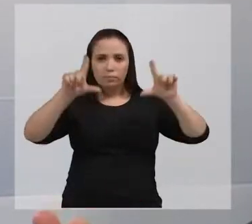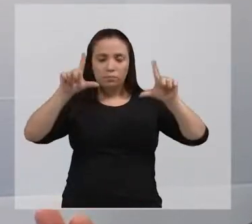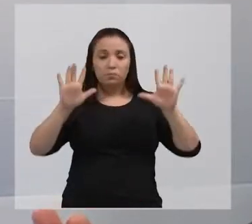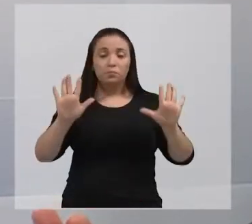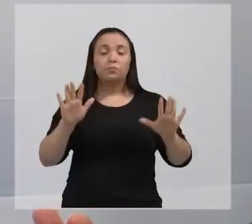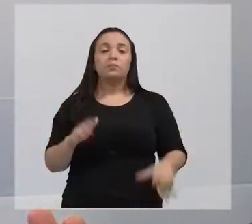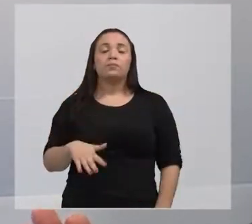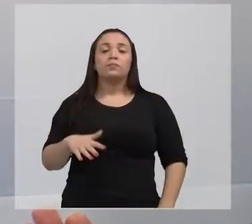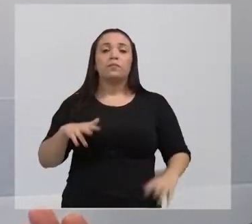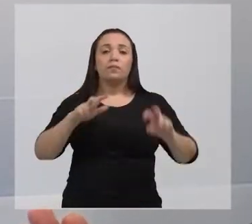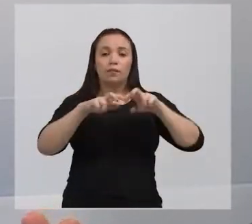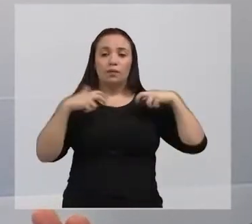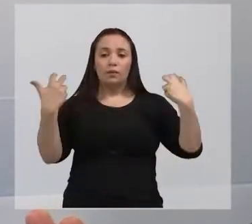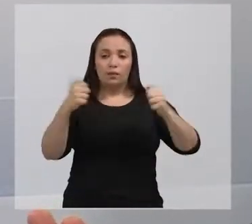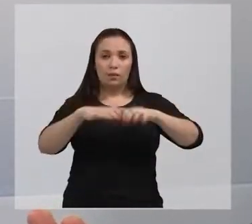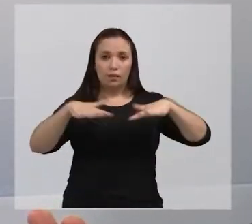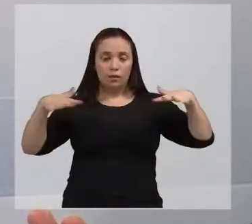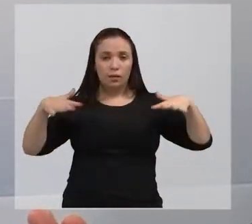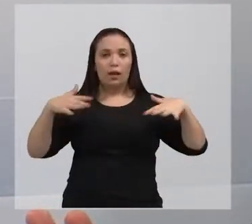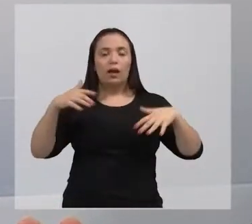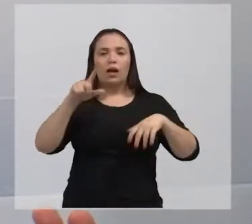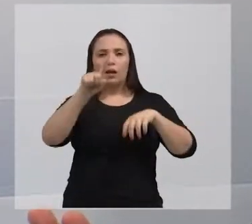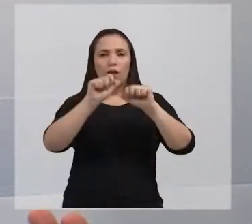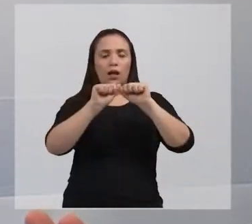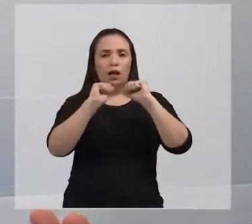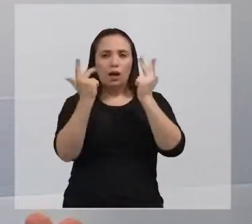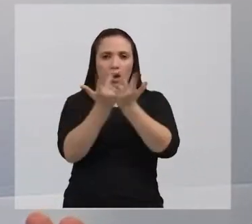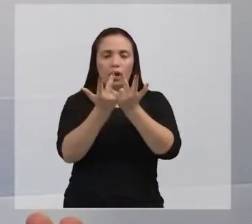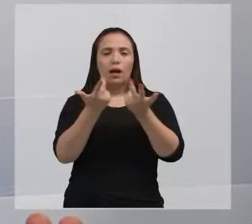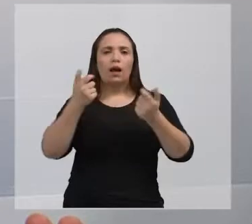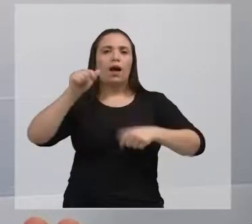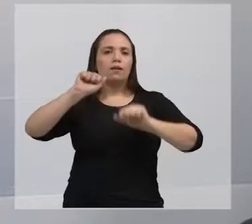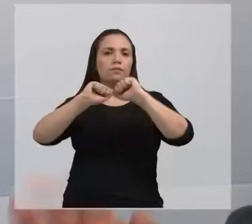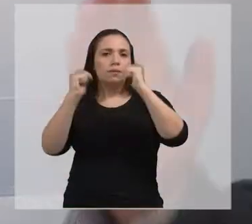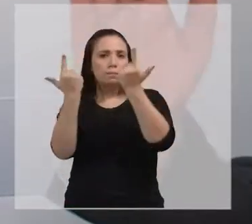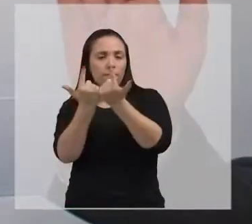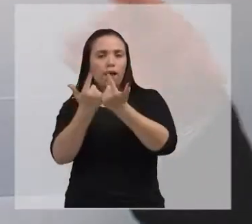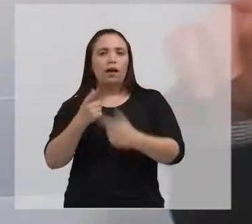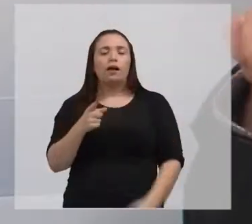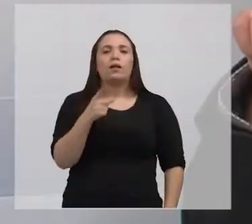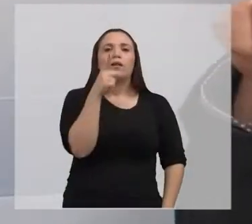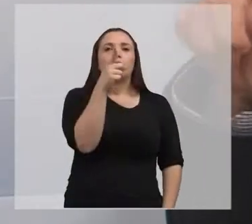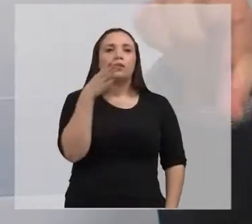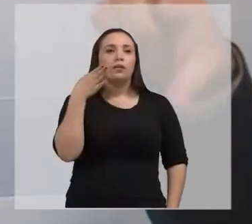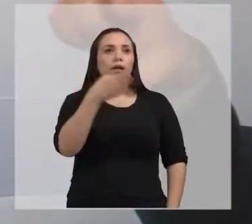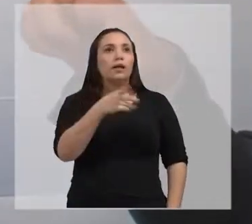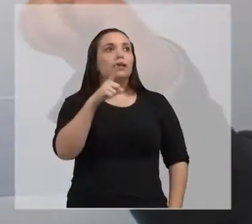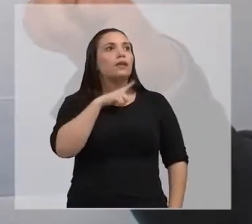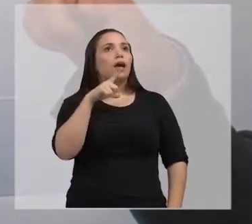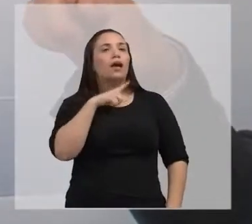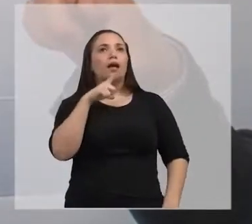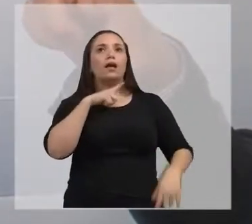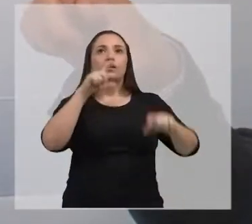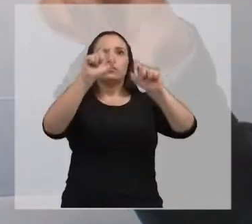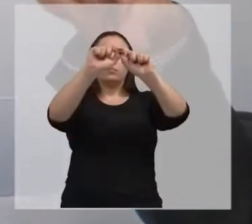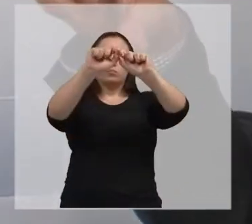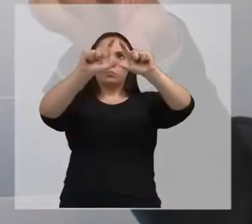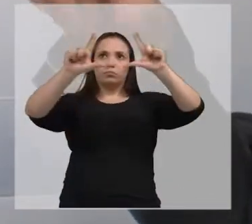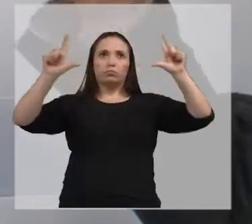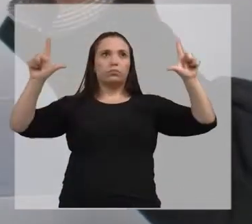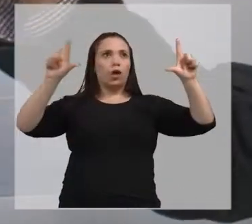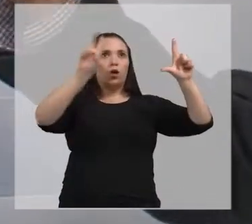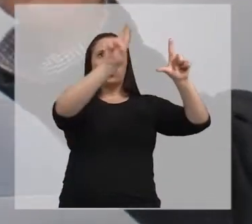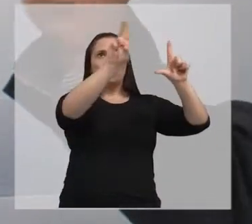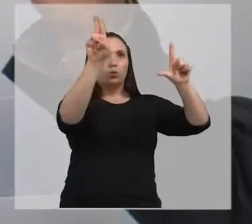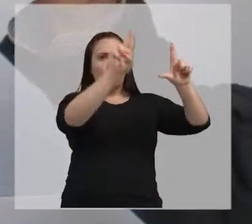no plenário da Assembleia, da Câmara Municipal ou da Câmara Federal do Senado, tem um painel com o nome dos políticos.